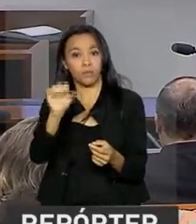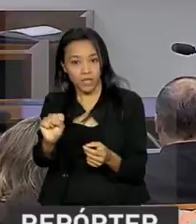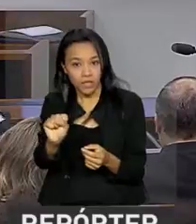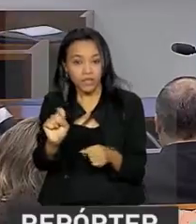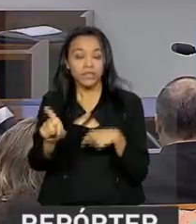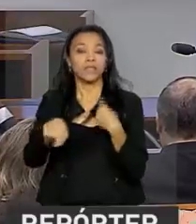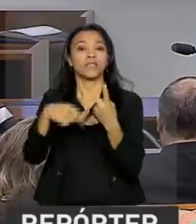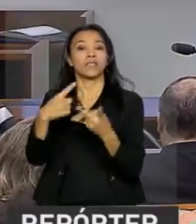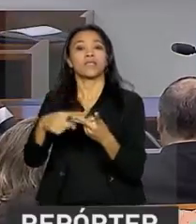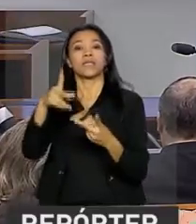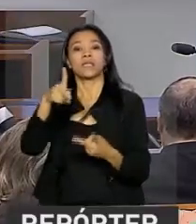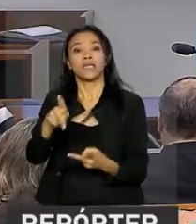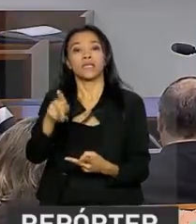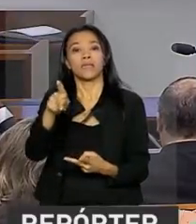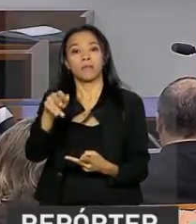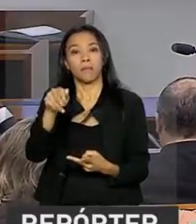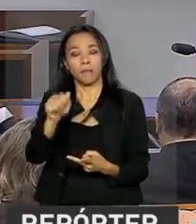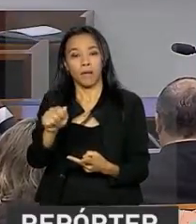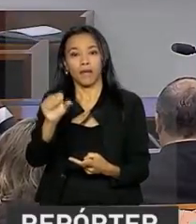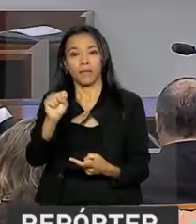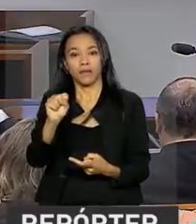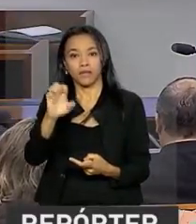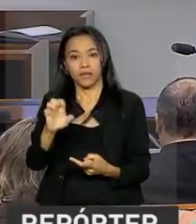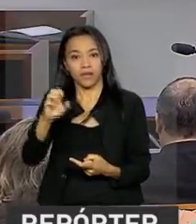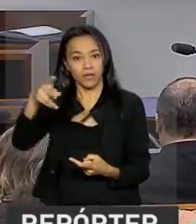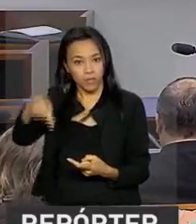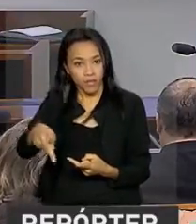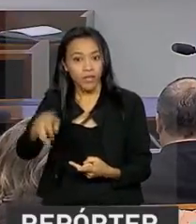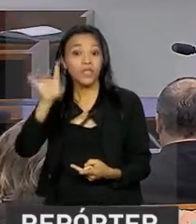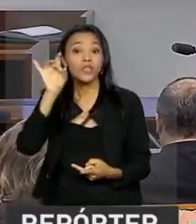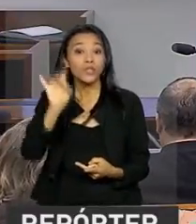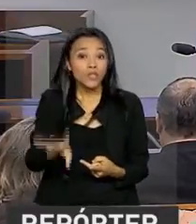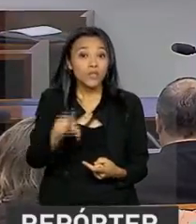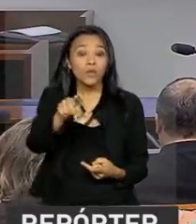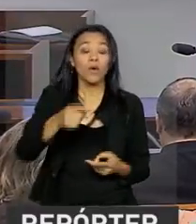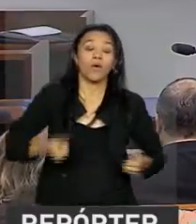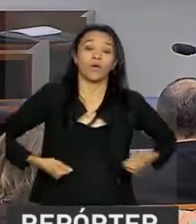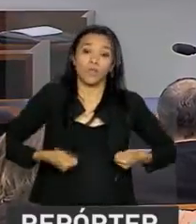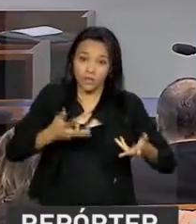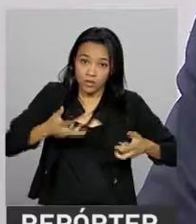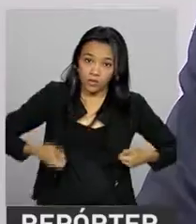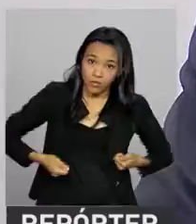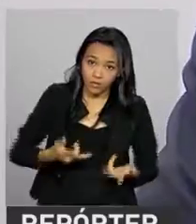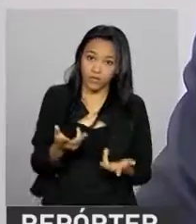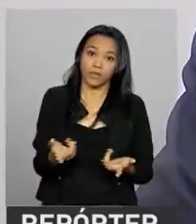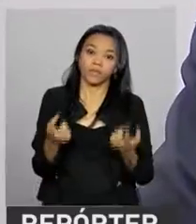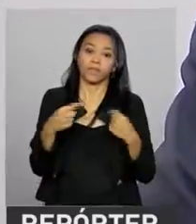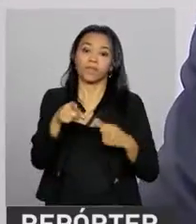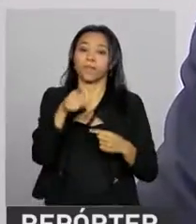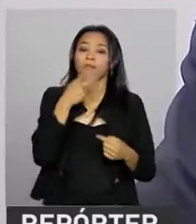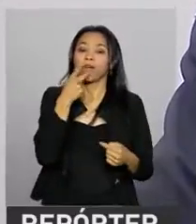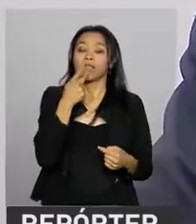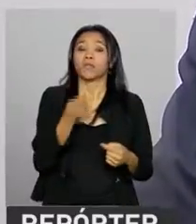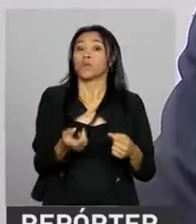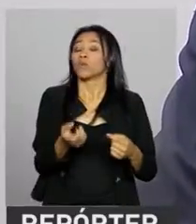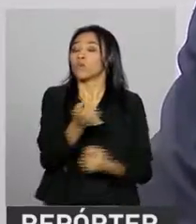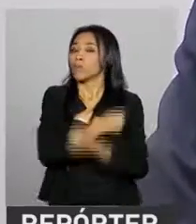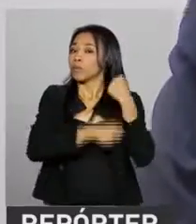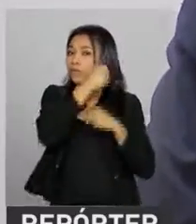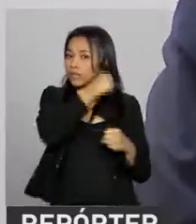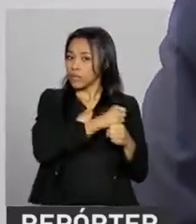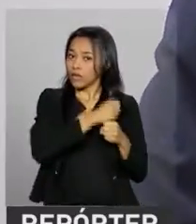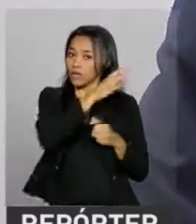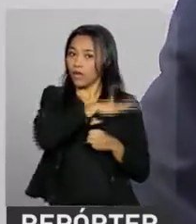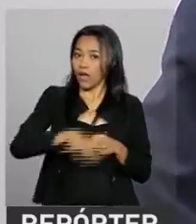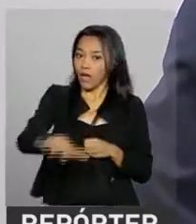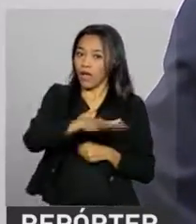todas, mas só considera a despesa de previdência. No ano passado, apenas no setor rural,